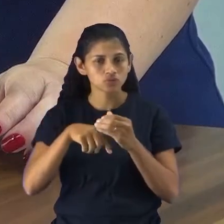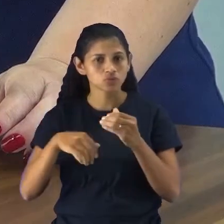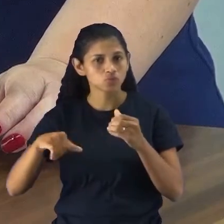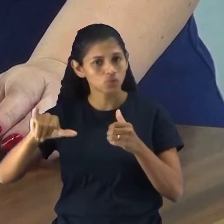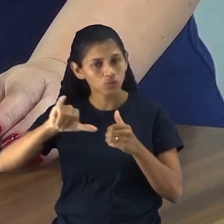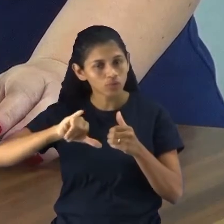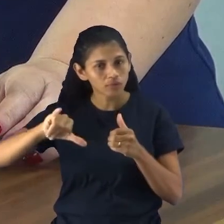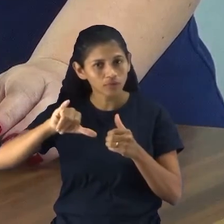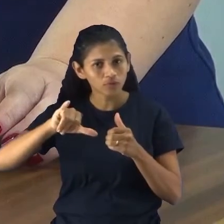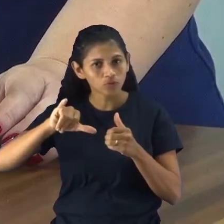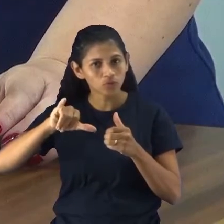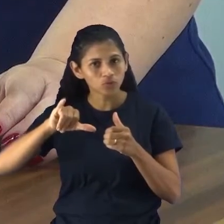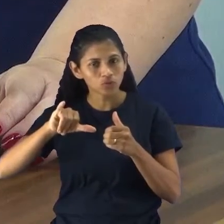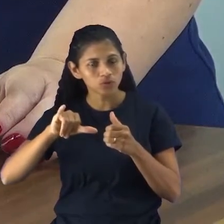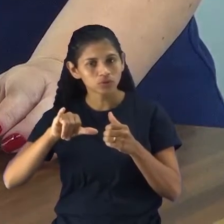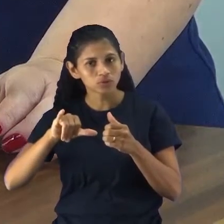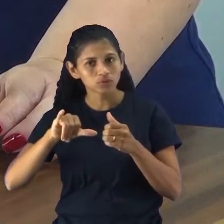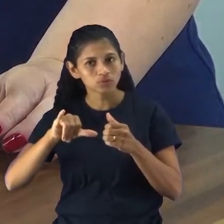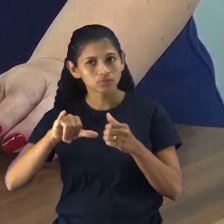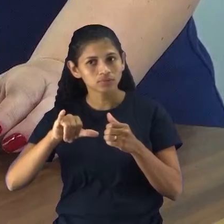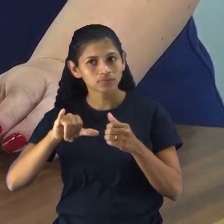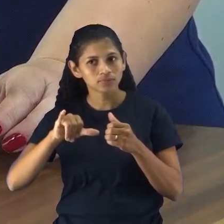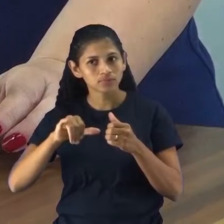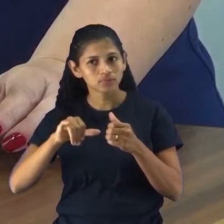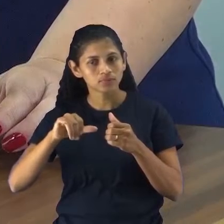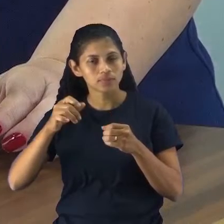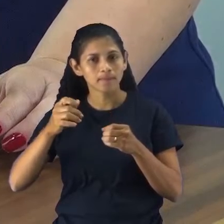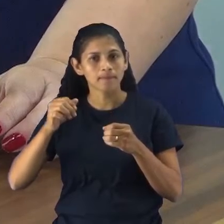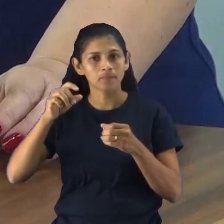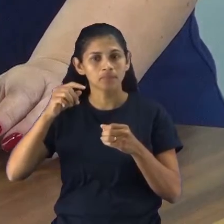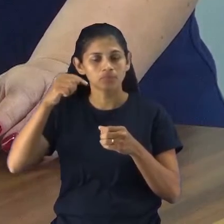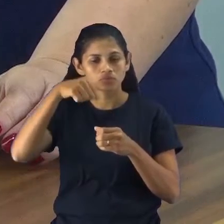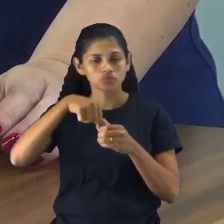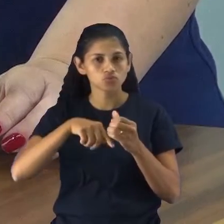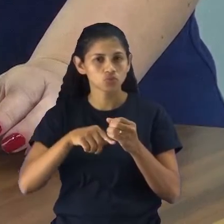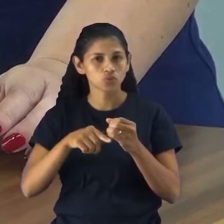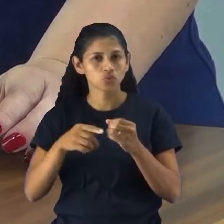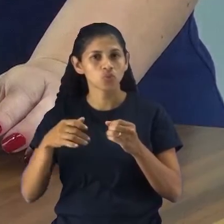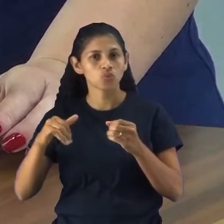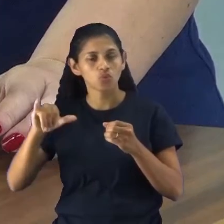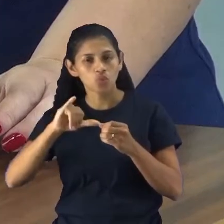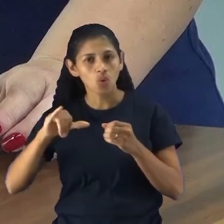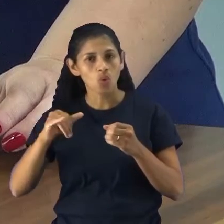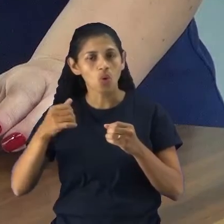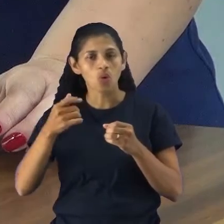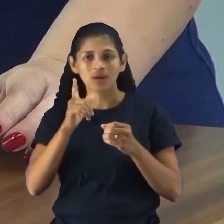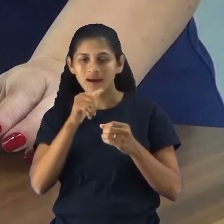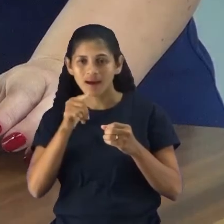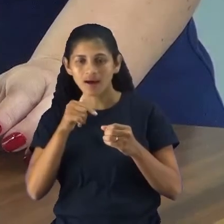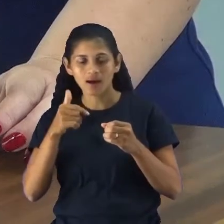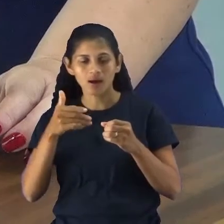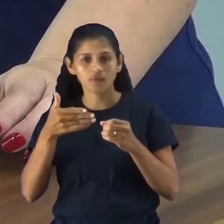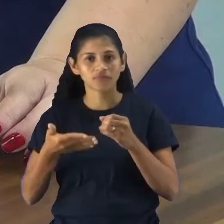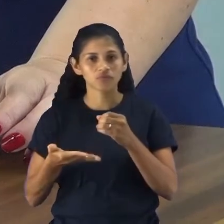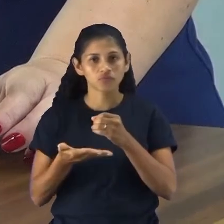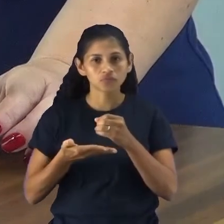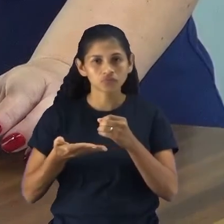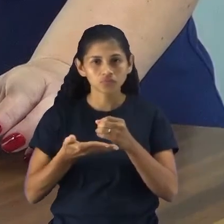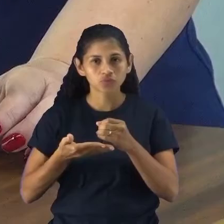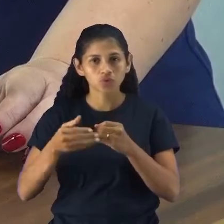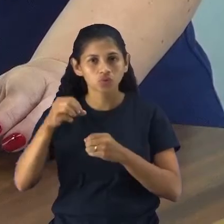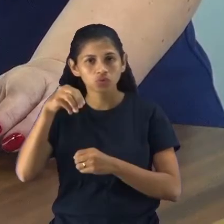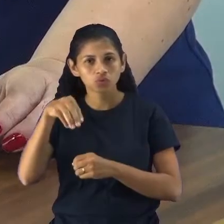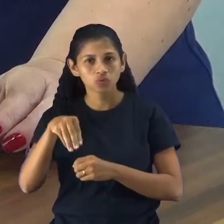óleo e ela ficou aqui em cima do mel. Ela tem uma densidade menor que a do mel. Mas